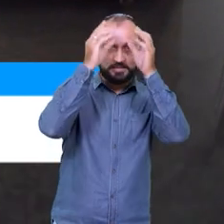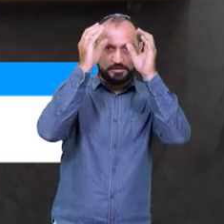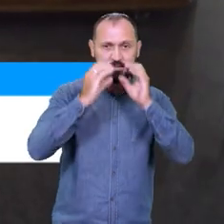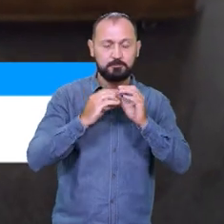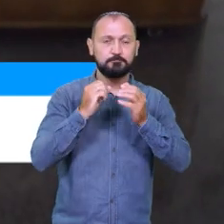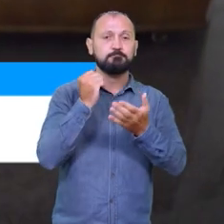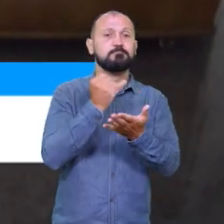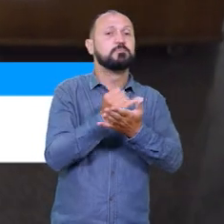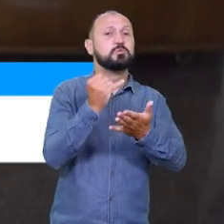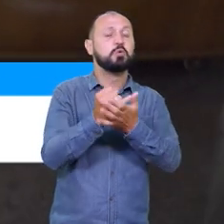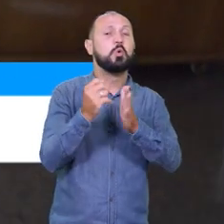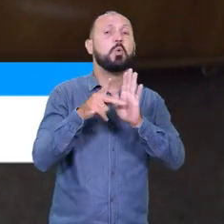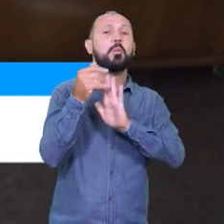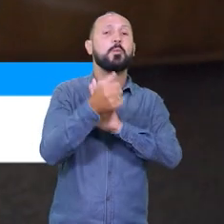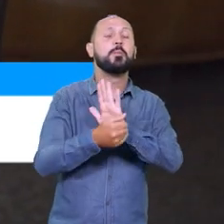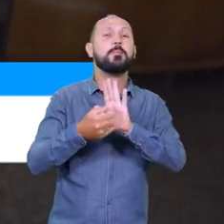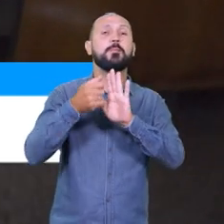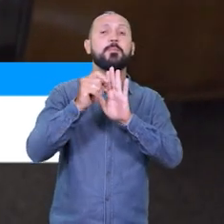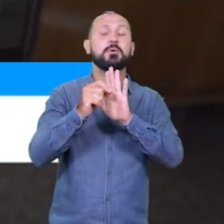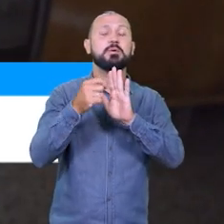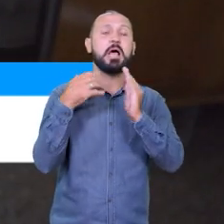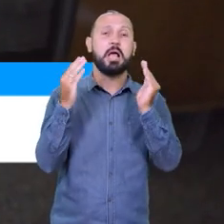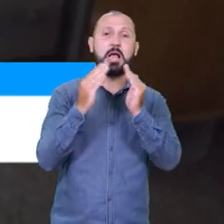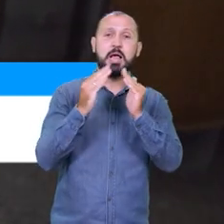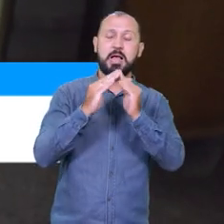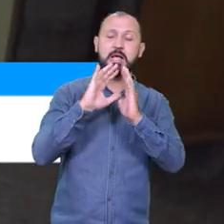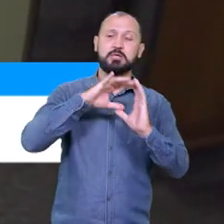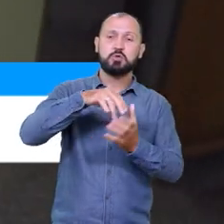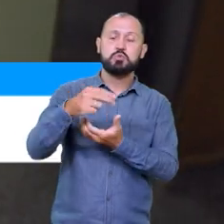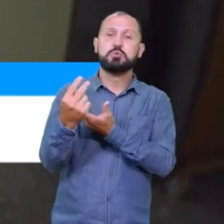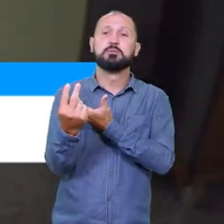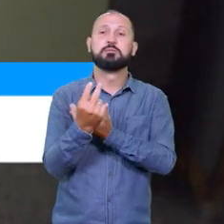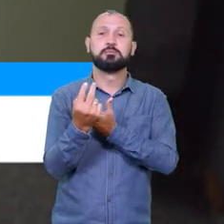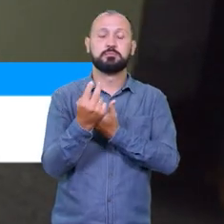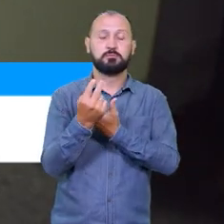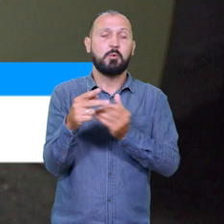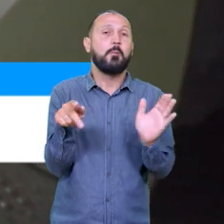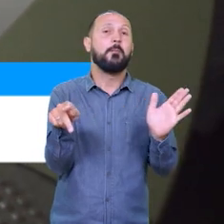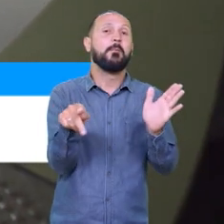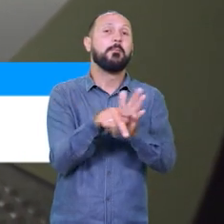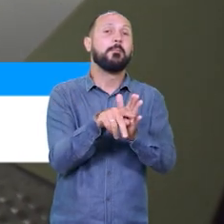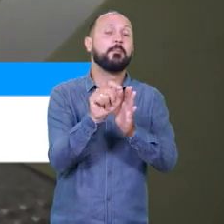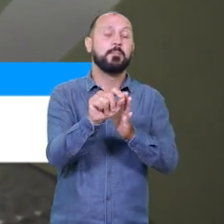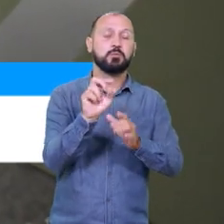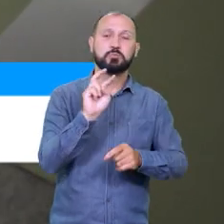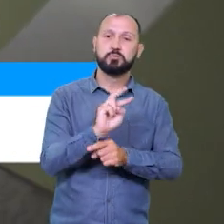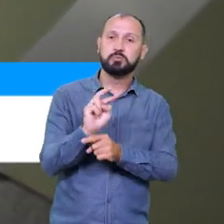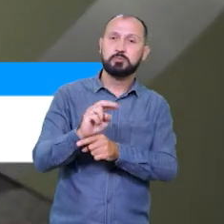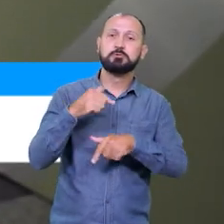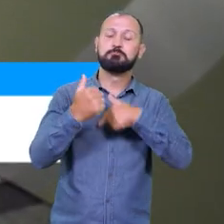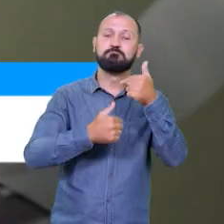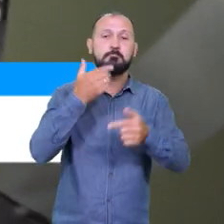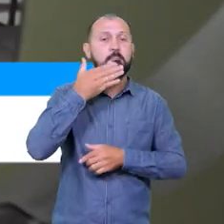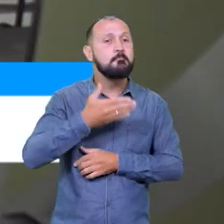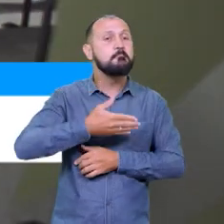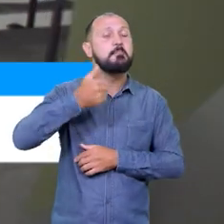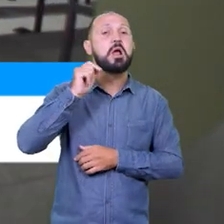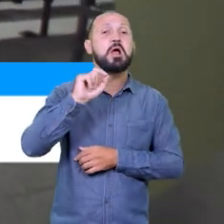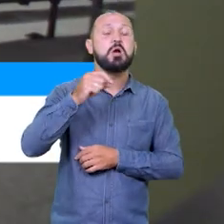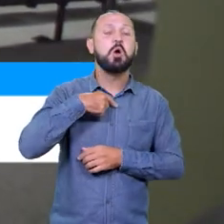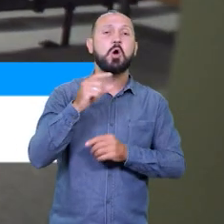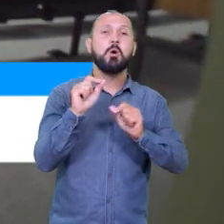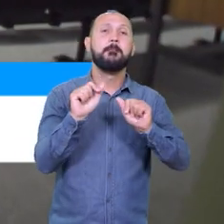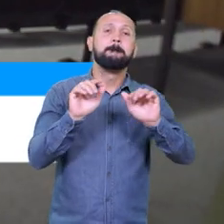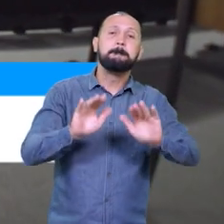Assembleia cidadã com a inscrição do projeto a Lemes casa sustentável na categoria gestão que elege os melhores